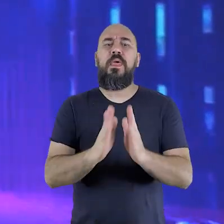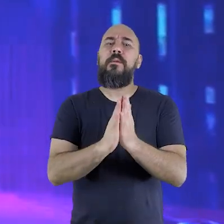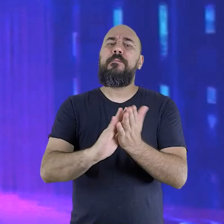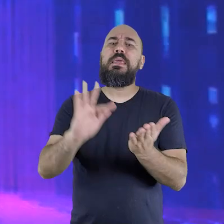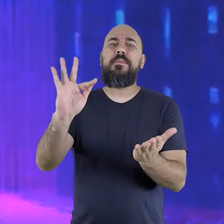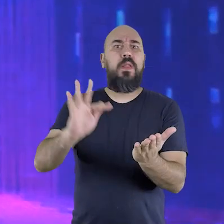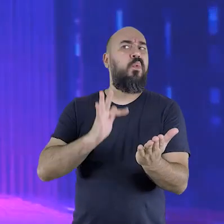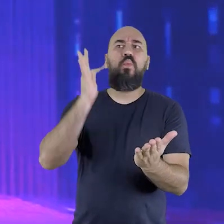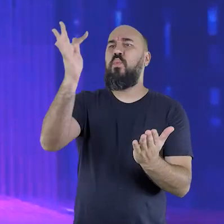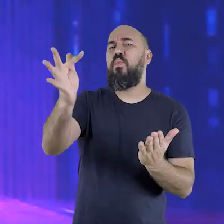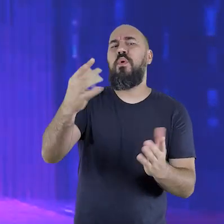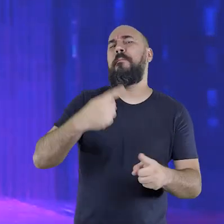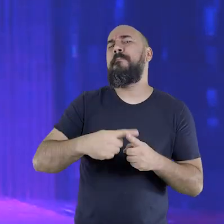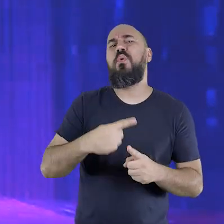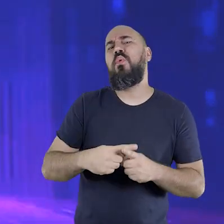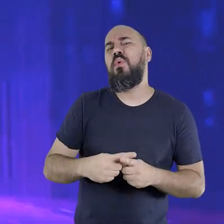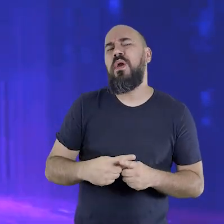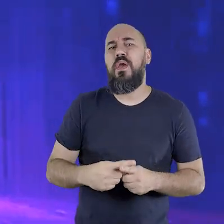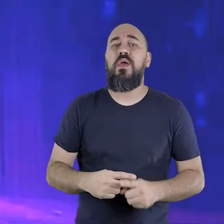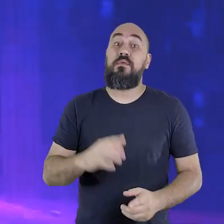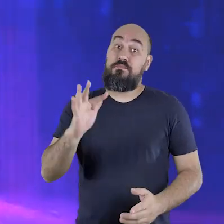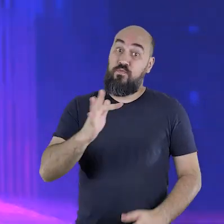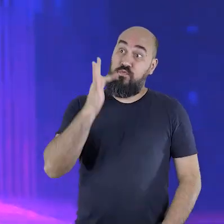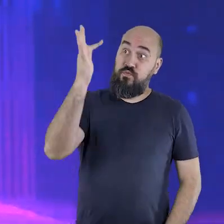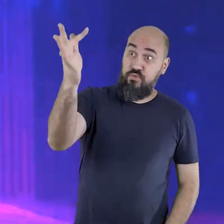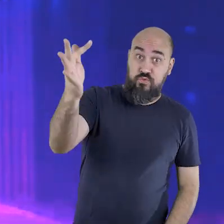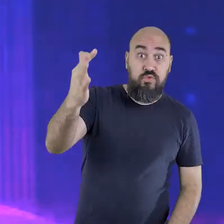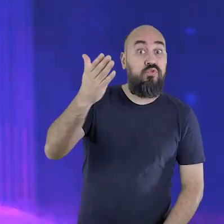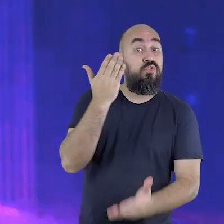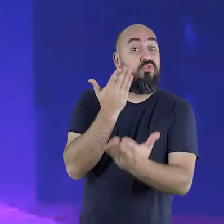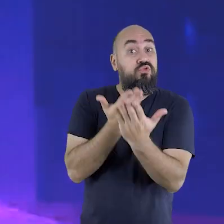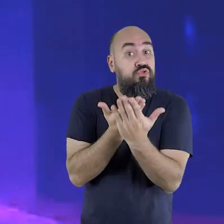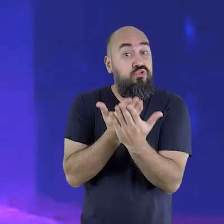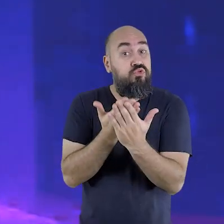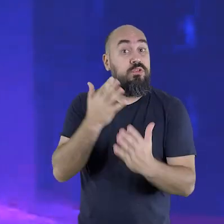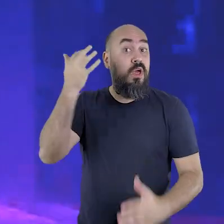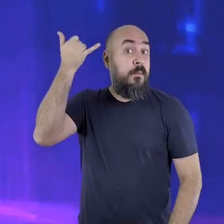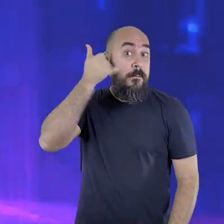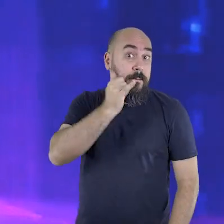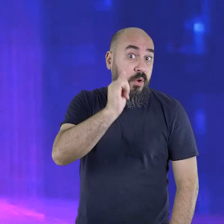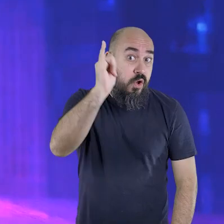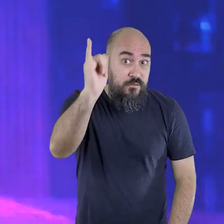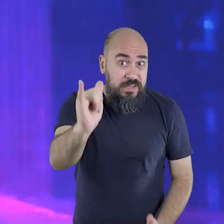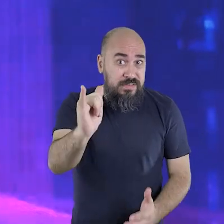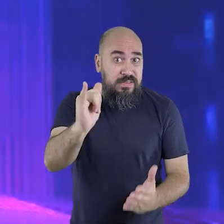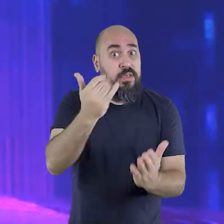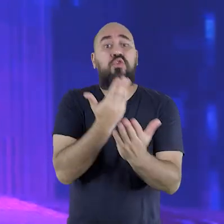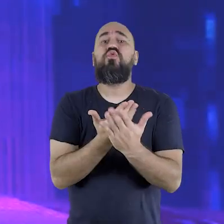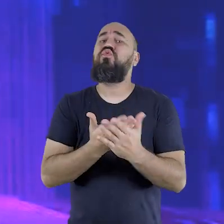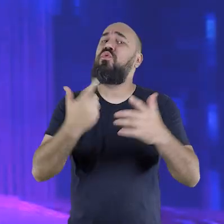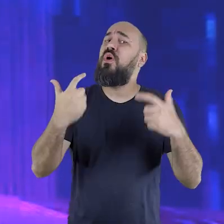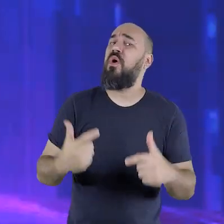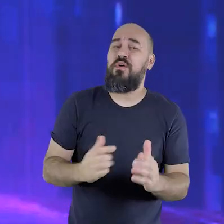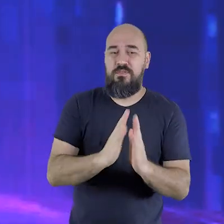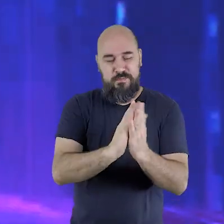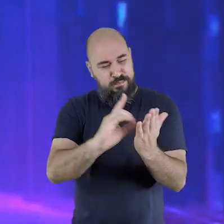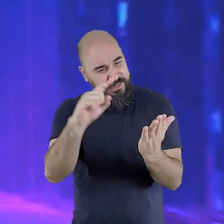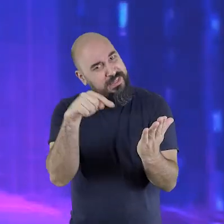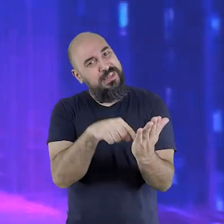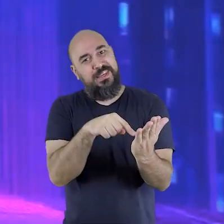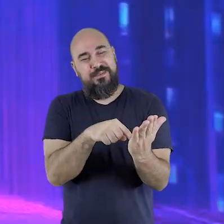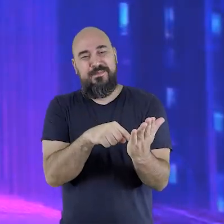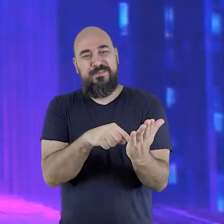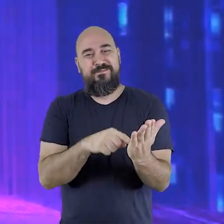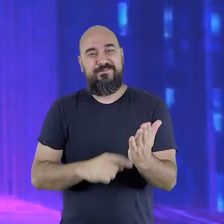porque discutimos a Bíblia e do futuro porque estudamos as profecias. Eu quero te pedir também para seguir o Arena do Futuro nas nossas